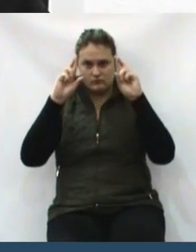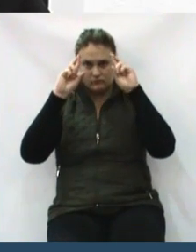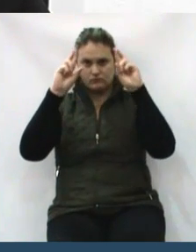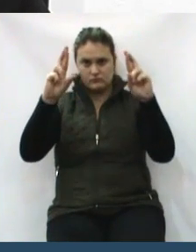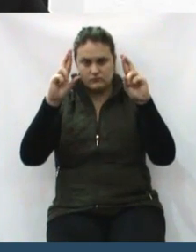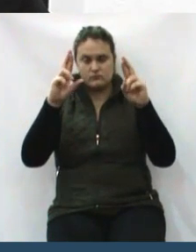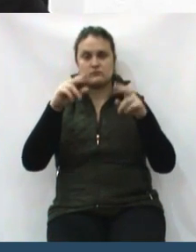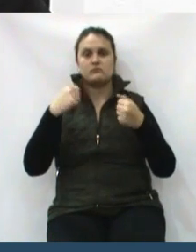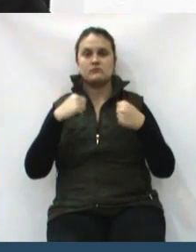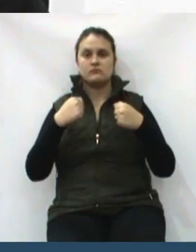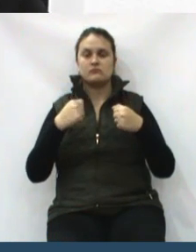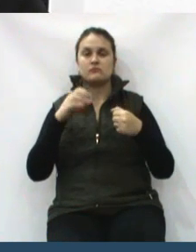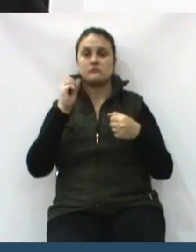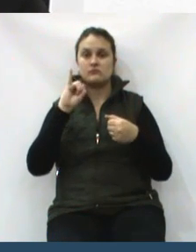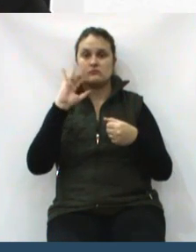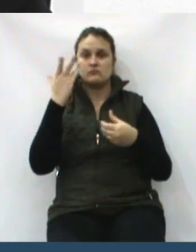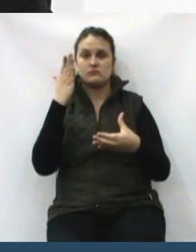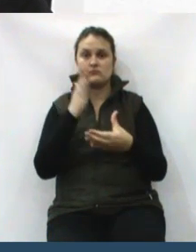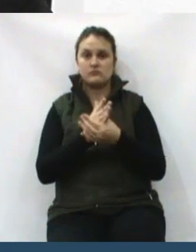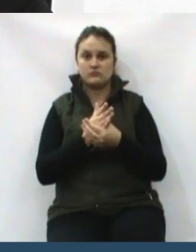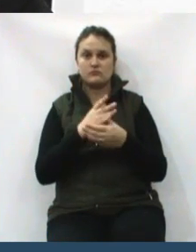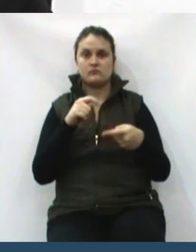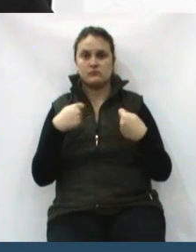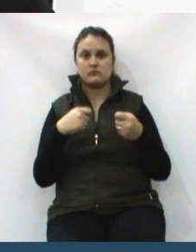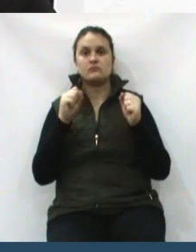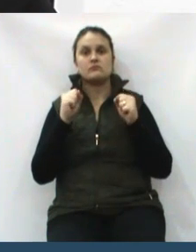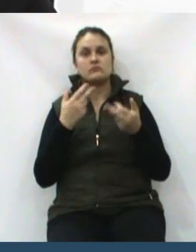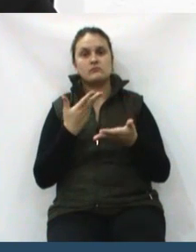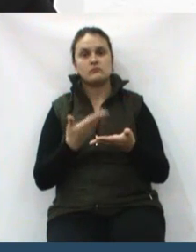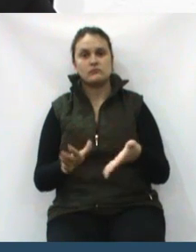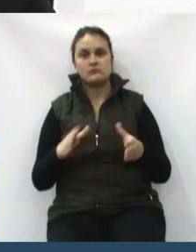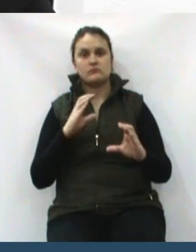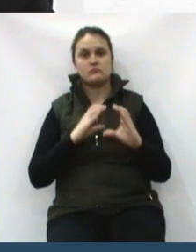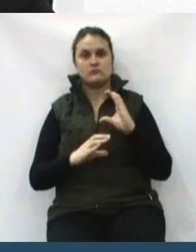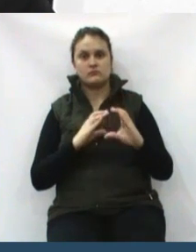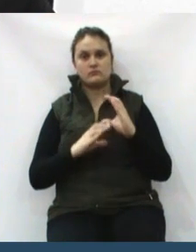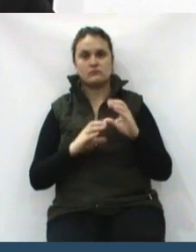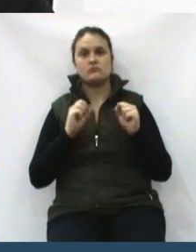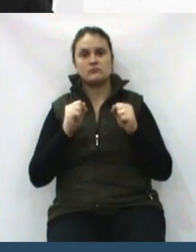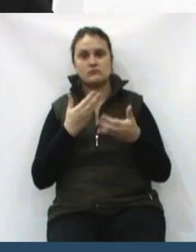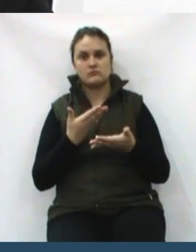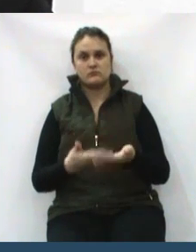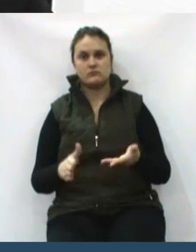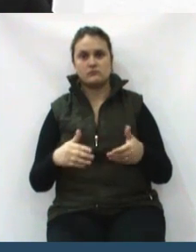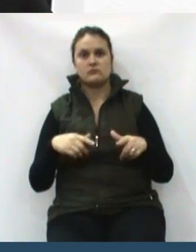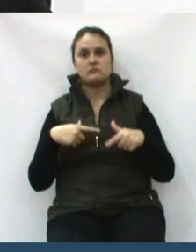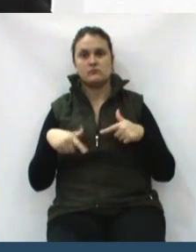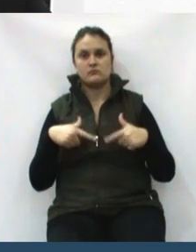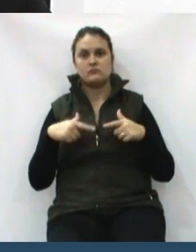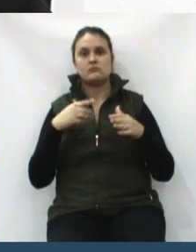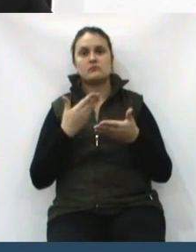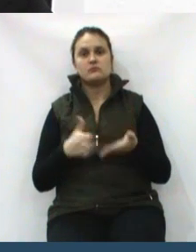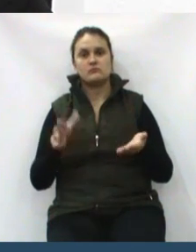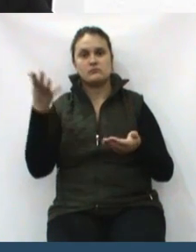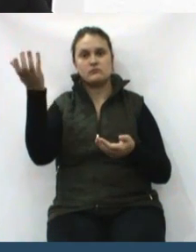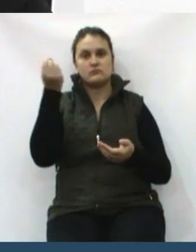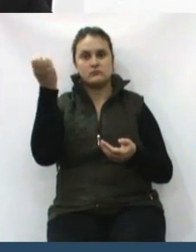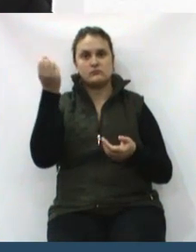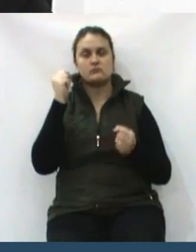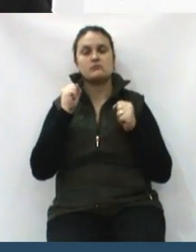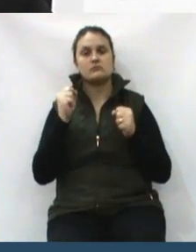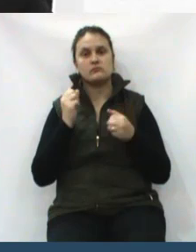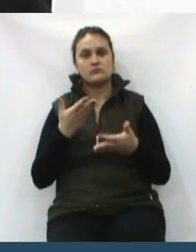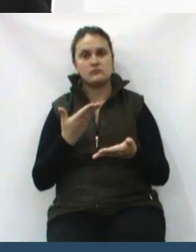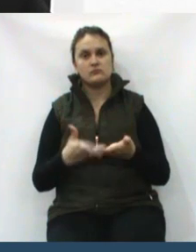administrativo, respondem a uma sindicância, podem perder uma carreira e perder suas aposentadorias, podem perder